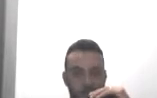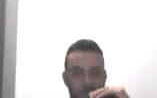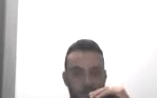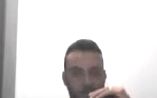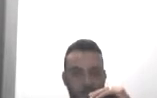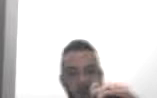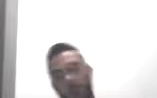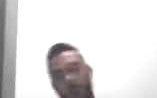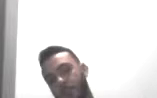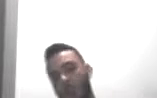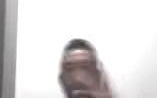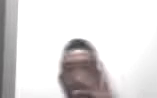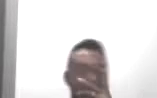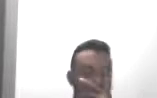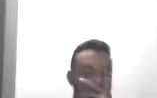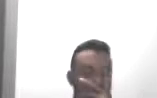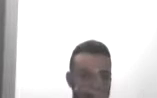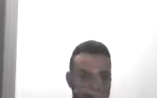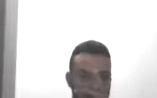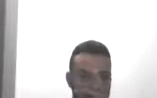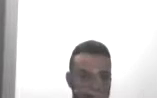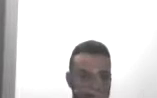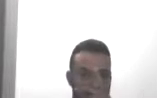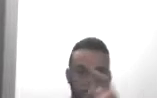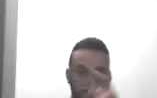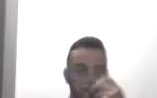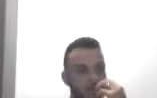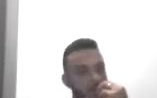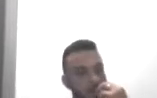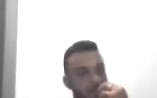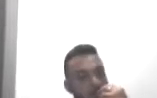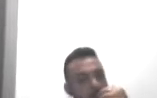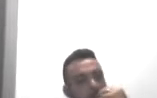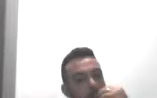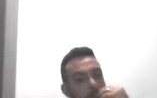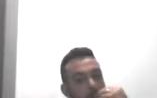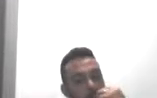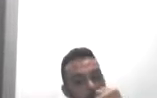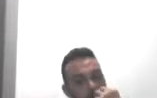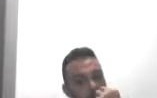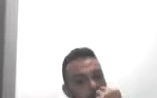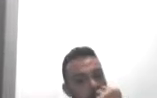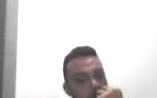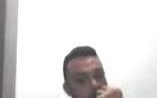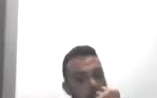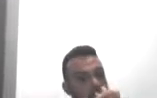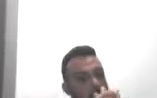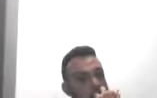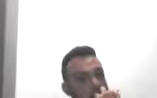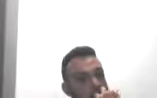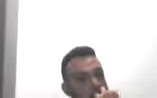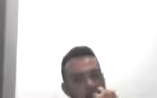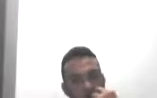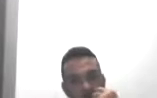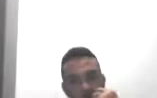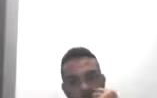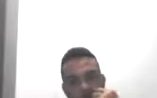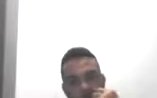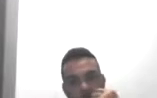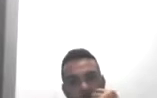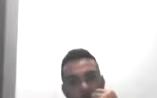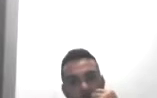uma determinada quantidade de ácido, a gente chama isso de titulação, que inclusive a gente já fez, né,